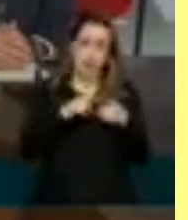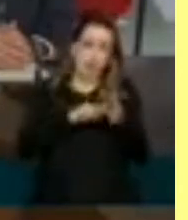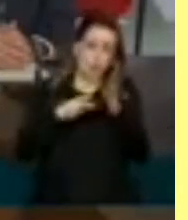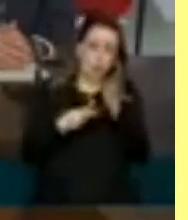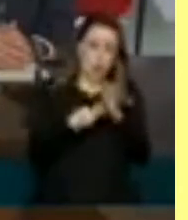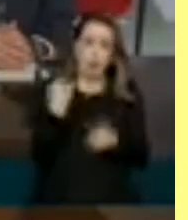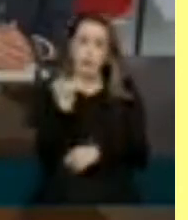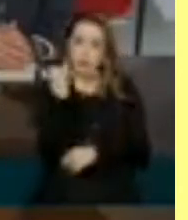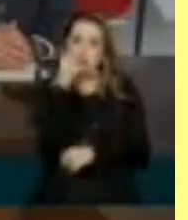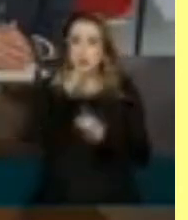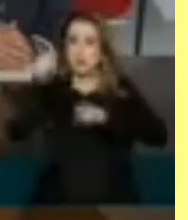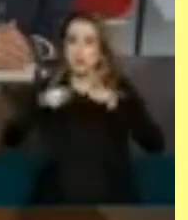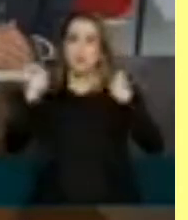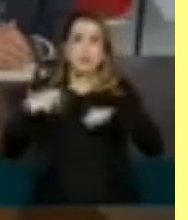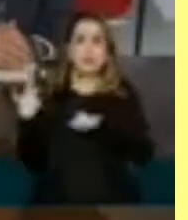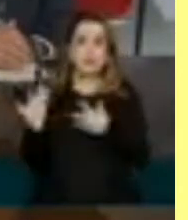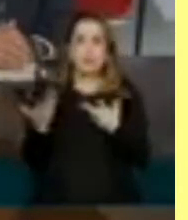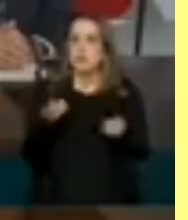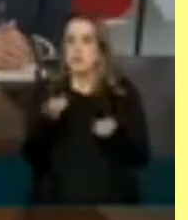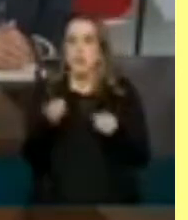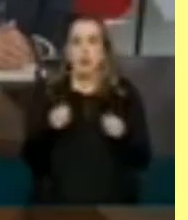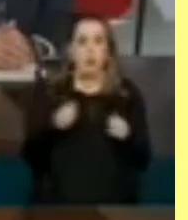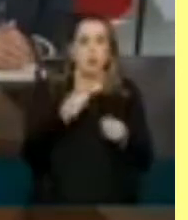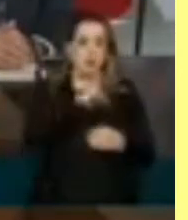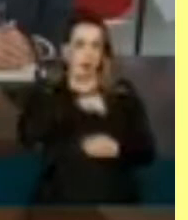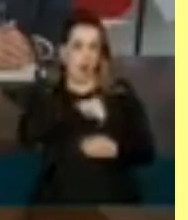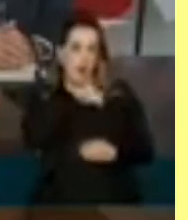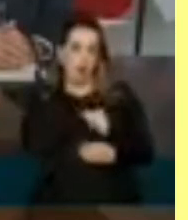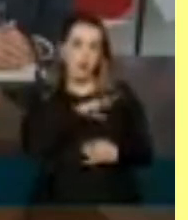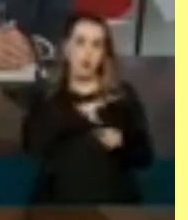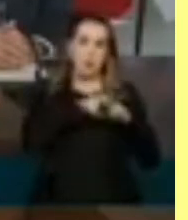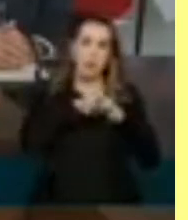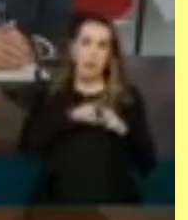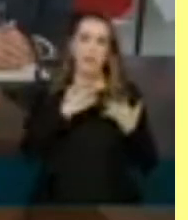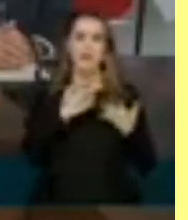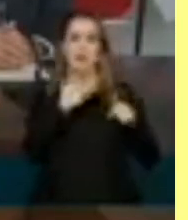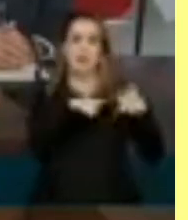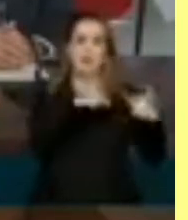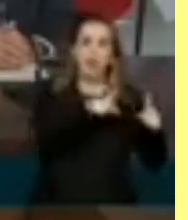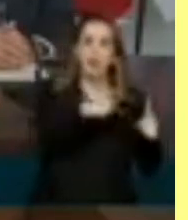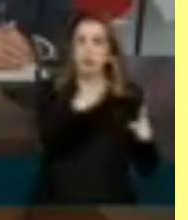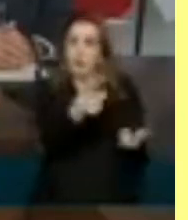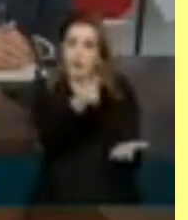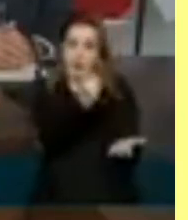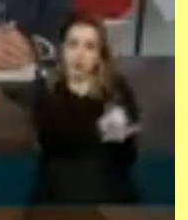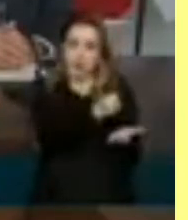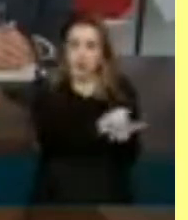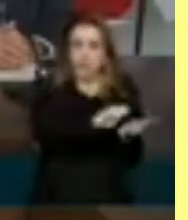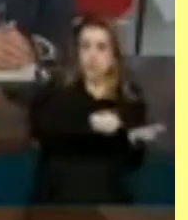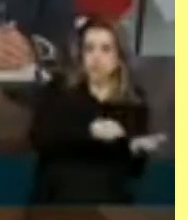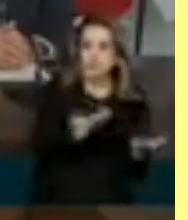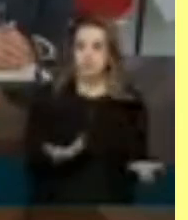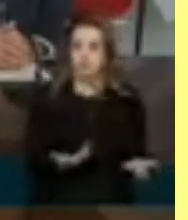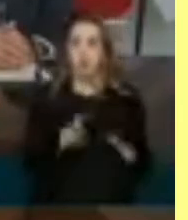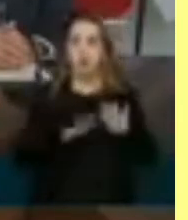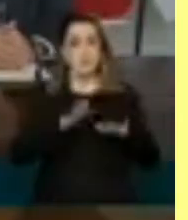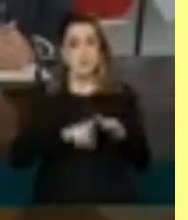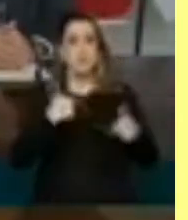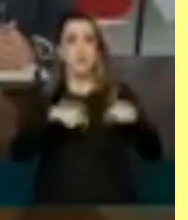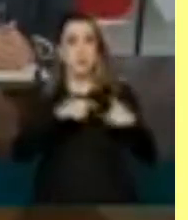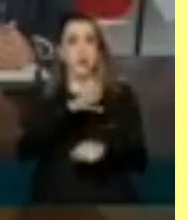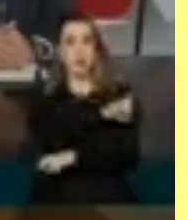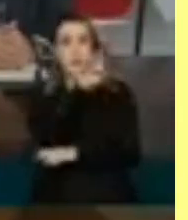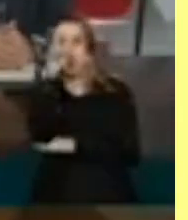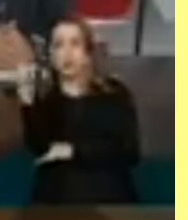pessoas precisa buscar seu sustento e de seus familiares por meio da informalidade, muitas vezes trabalhando de dia para pagar a comida